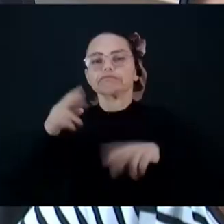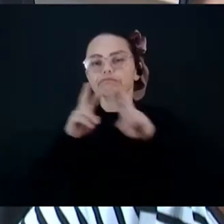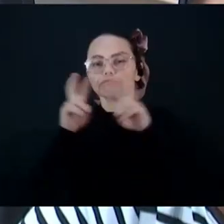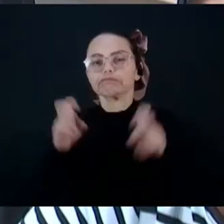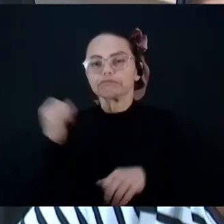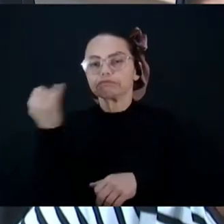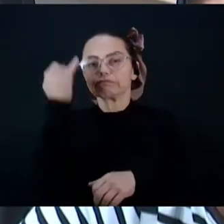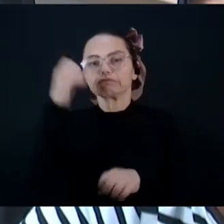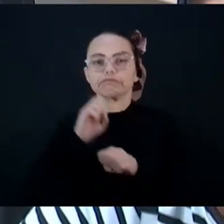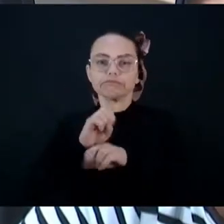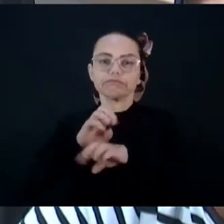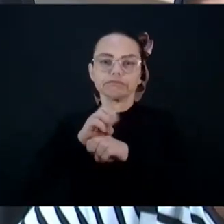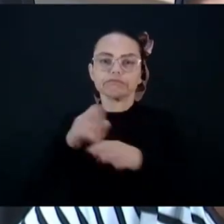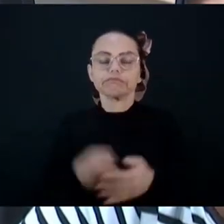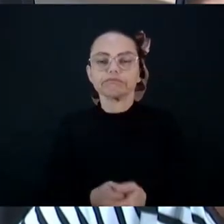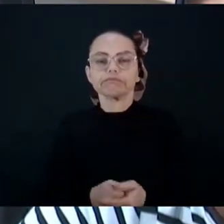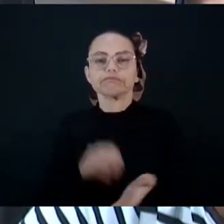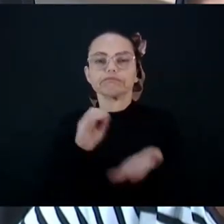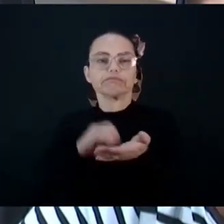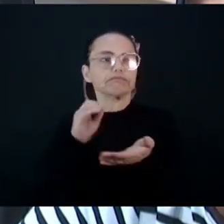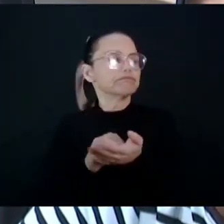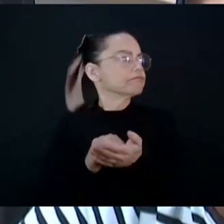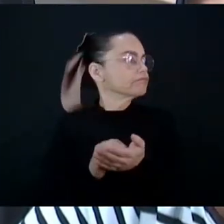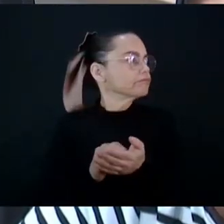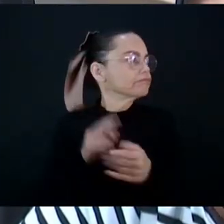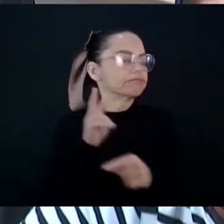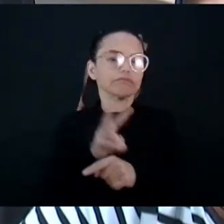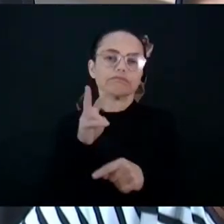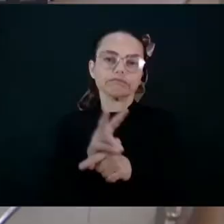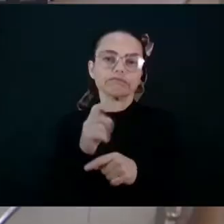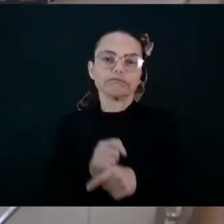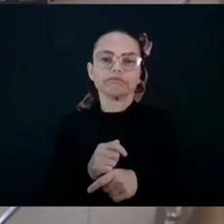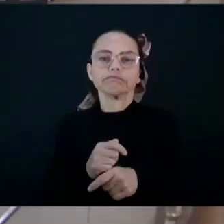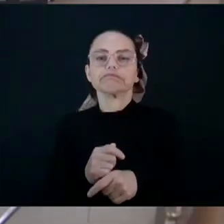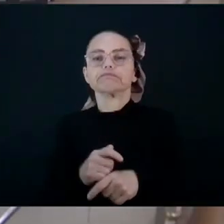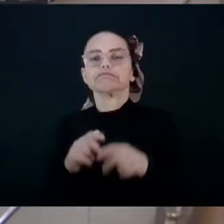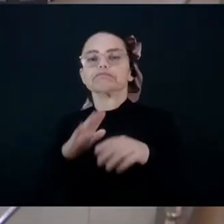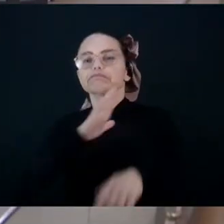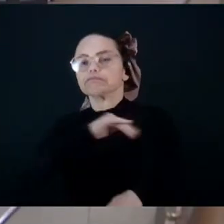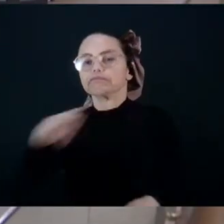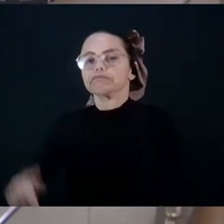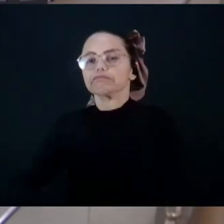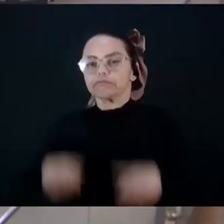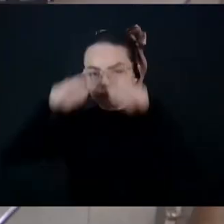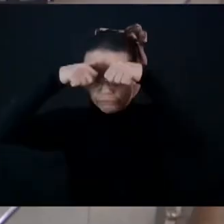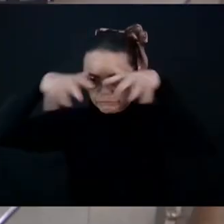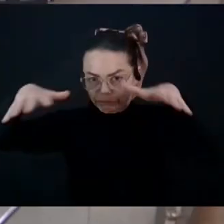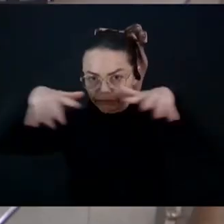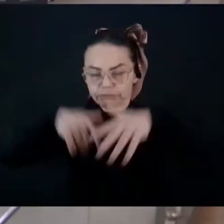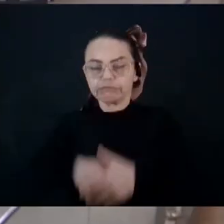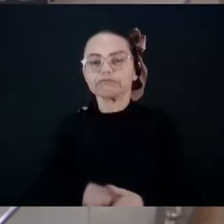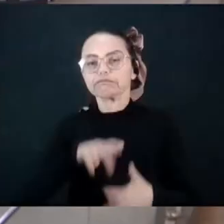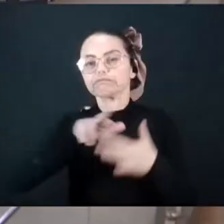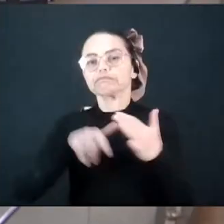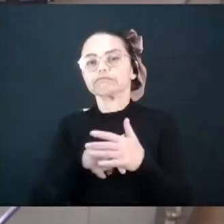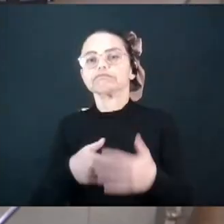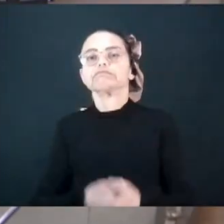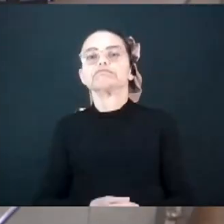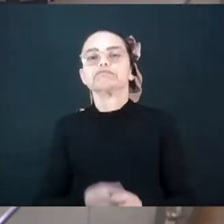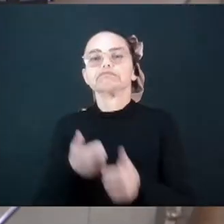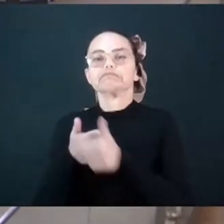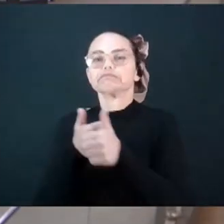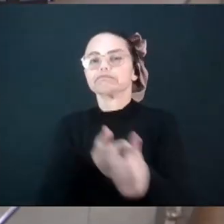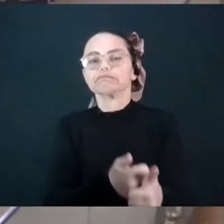educação, como a falta de monitores para crianças atípicas na rede municipal e os desafios e oportunidades do uso da